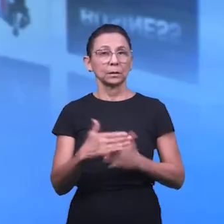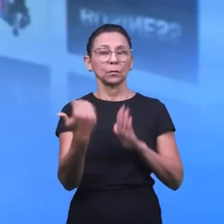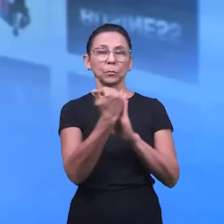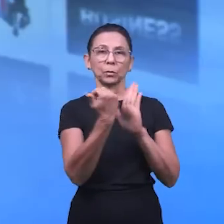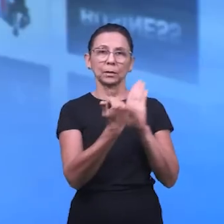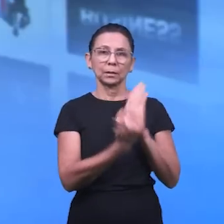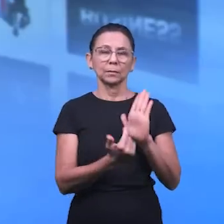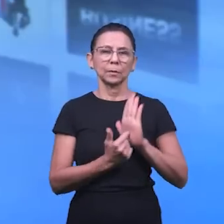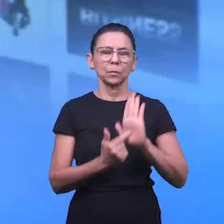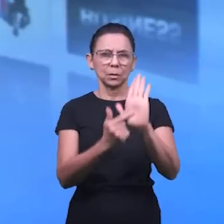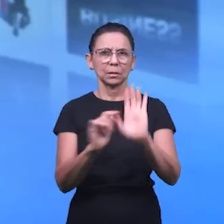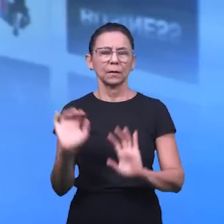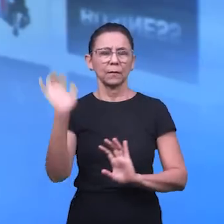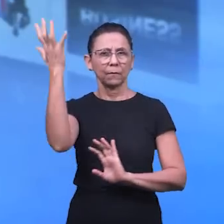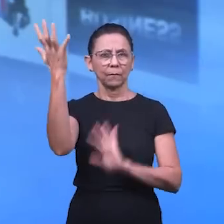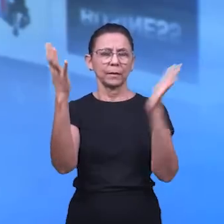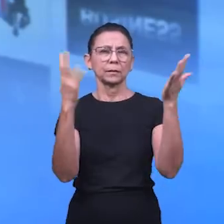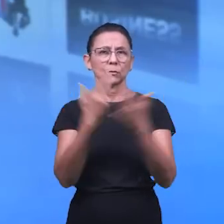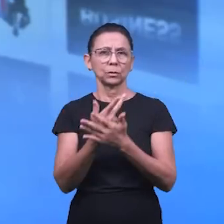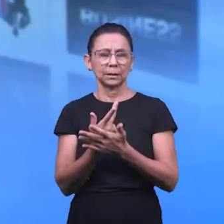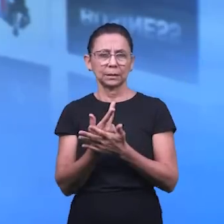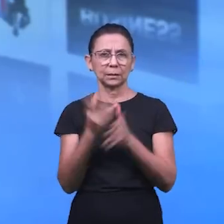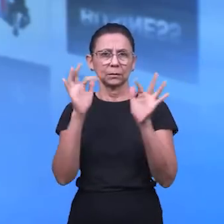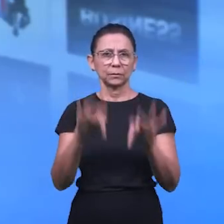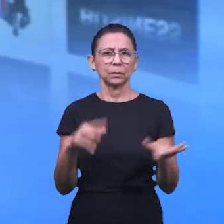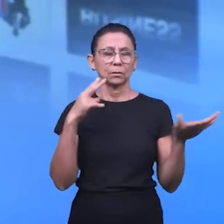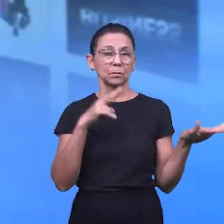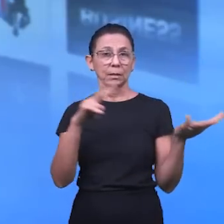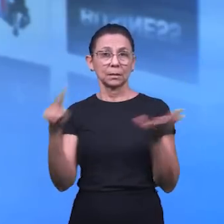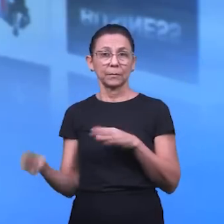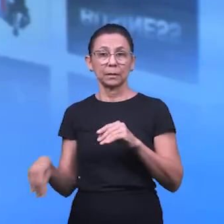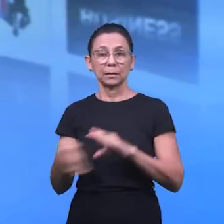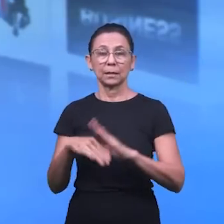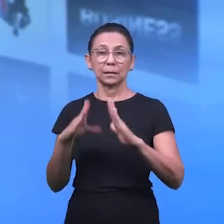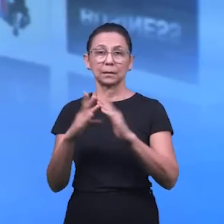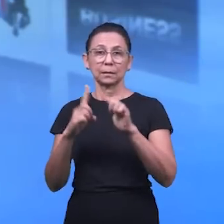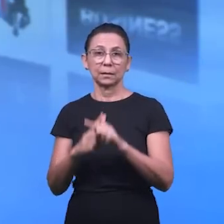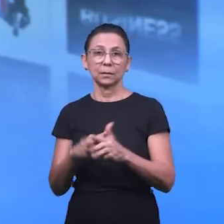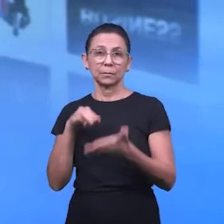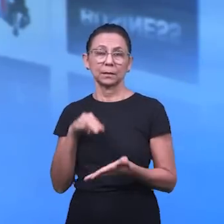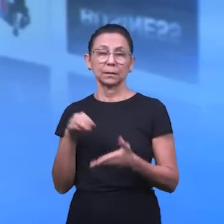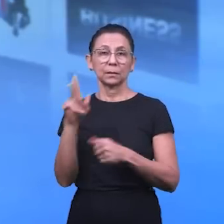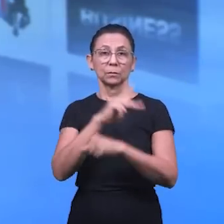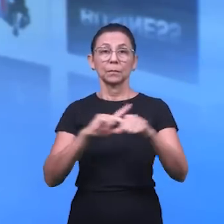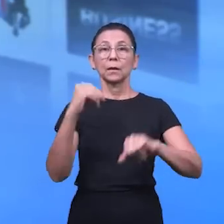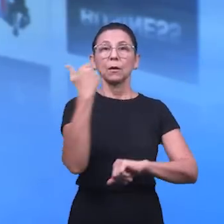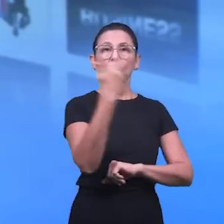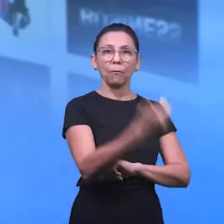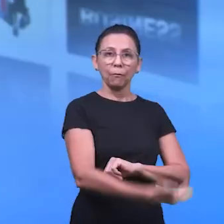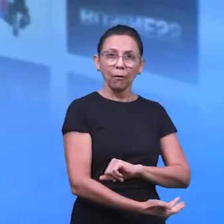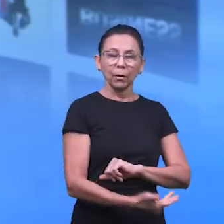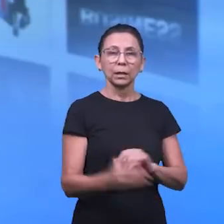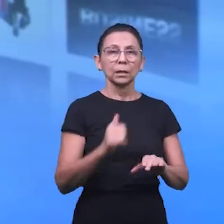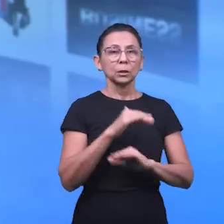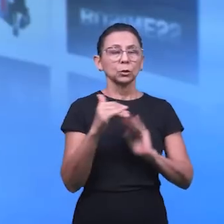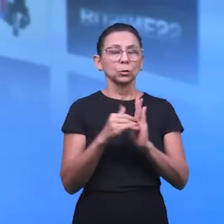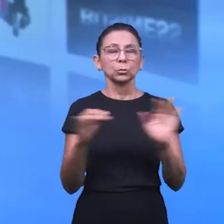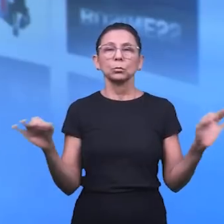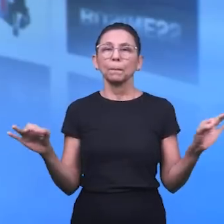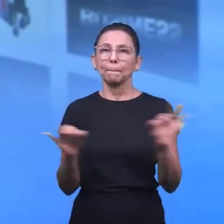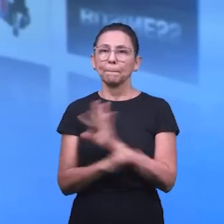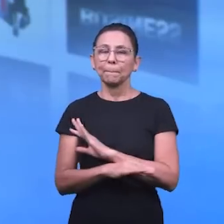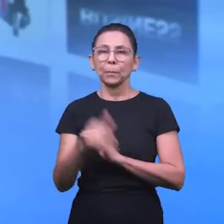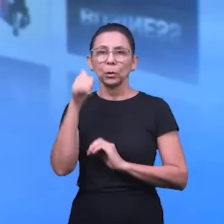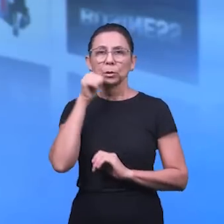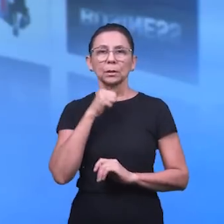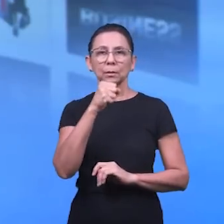Nós vamos começar mais uma edição falando sobre os eventos que aconteceram na última semana em nossas igrejas do exterior. E já está